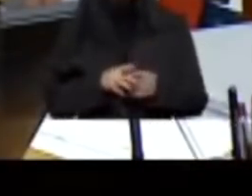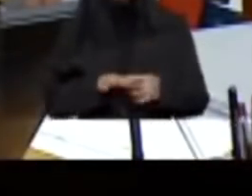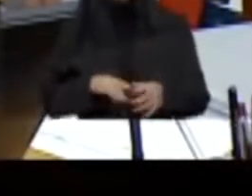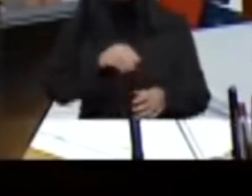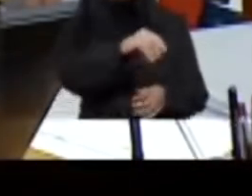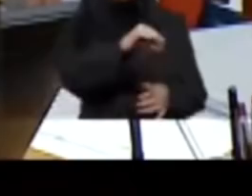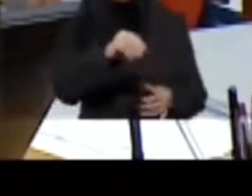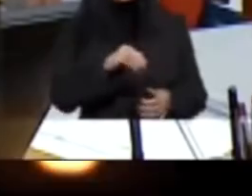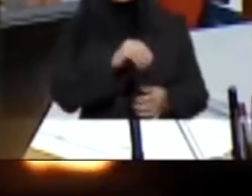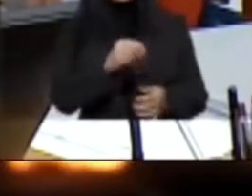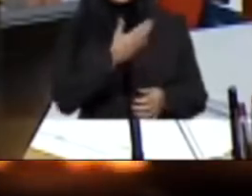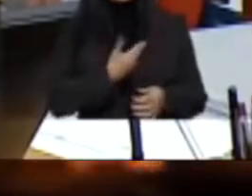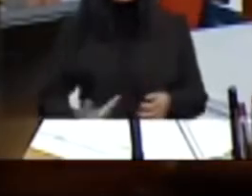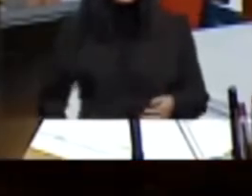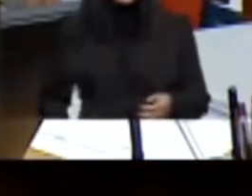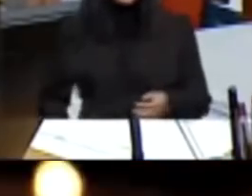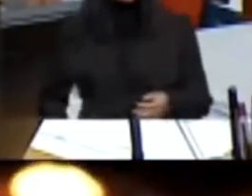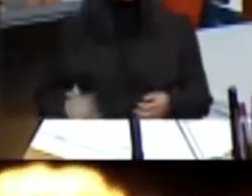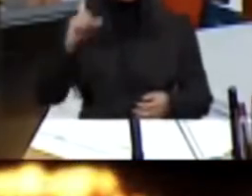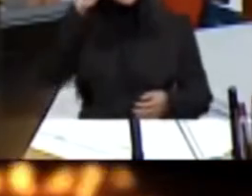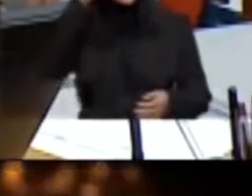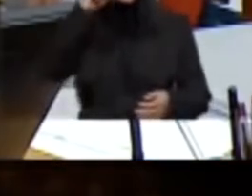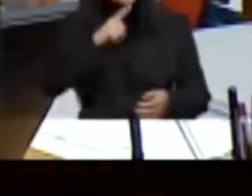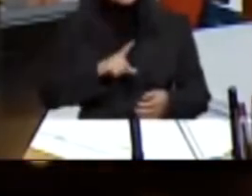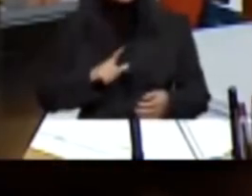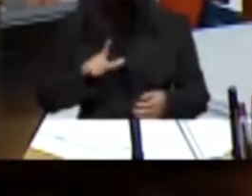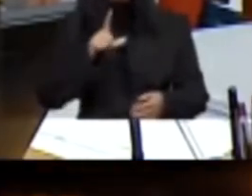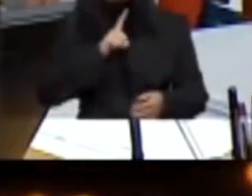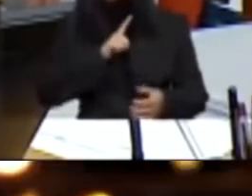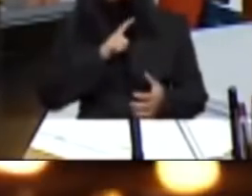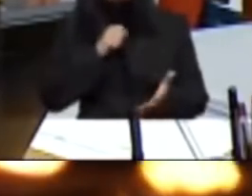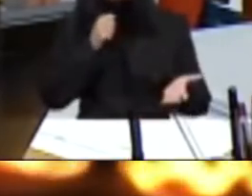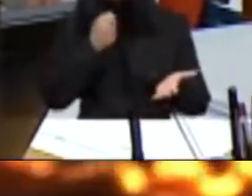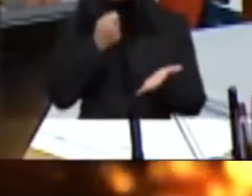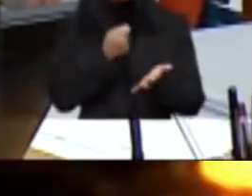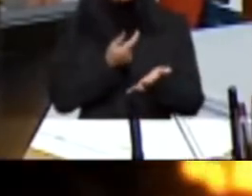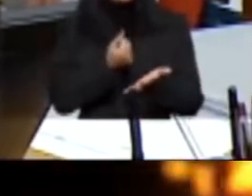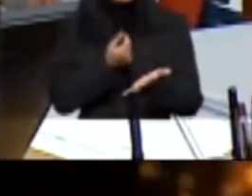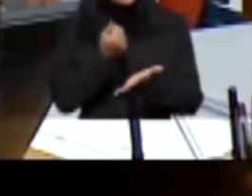uma das grandes dificuldades de cobrança e responsabilização